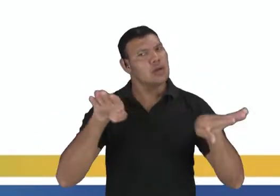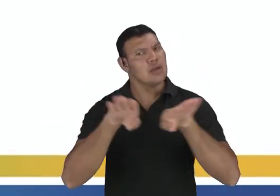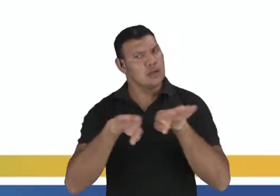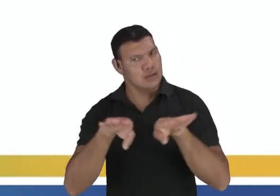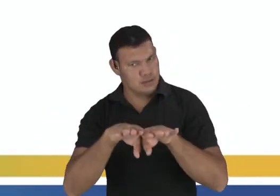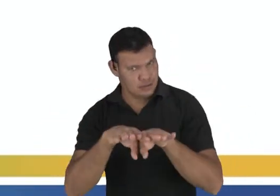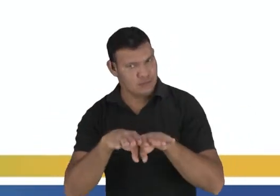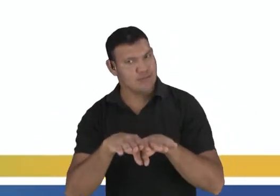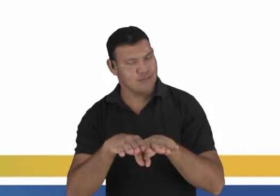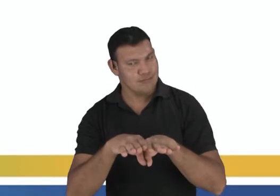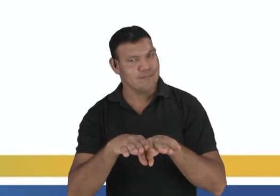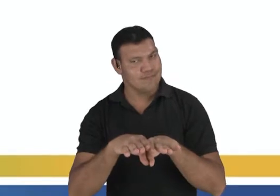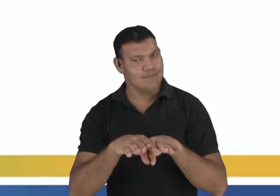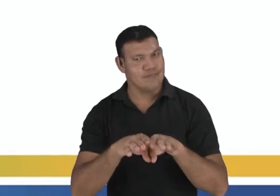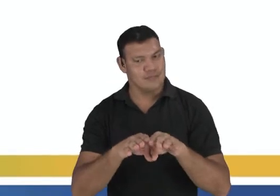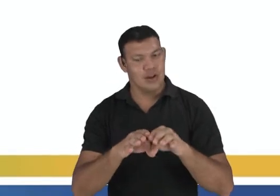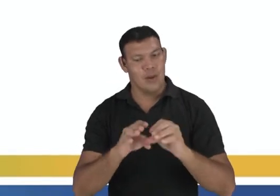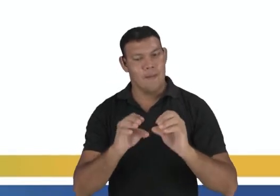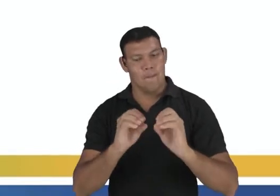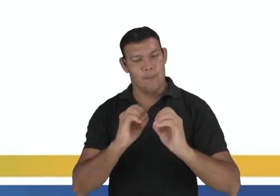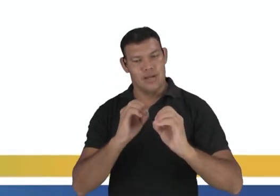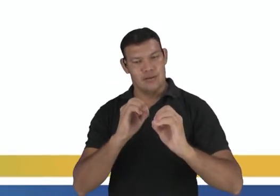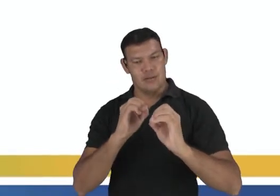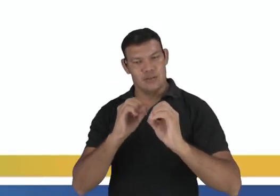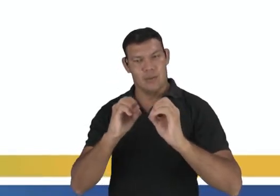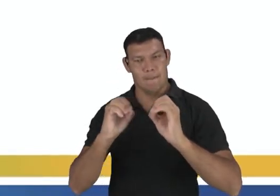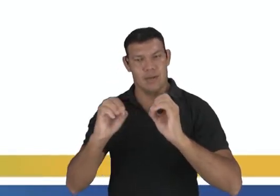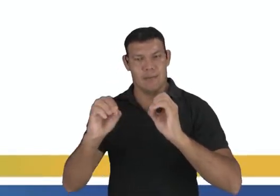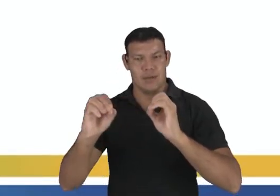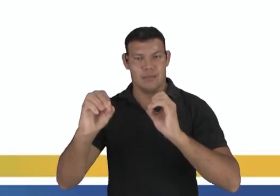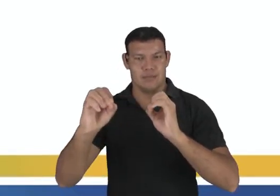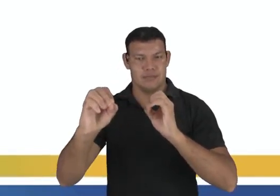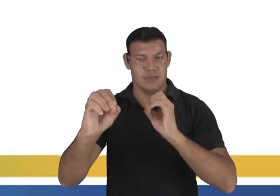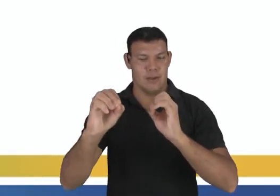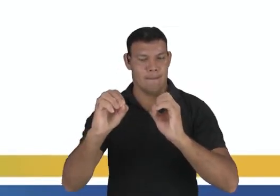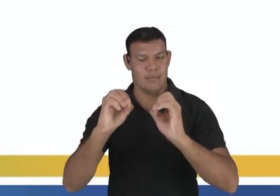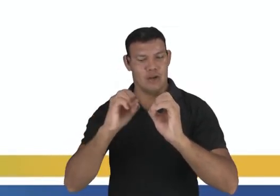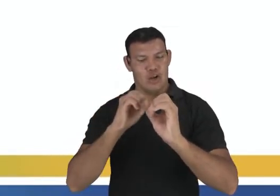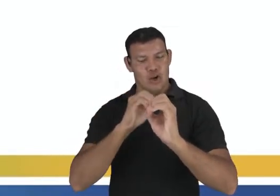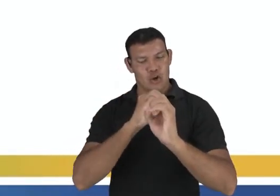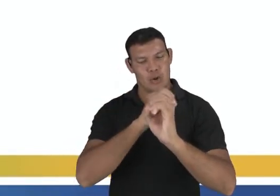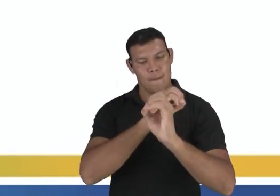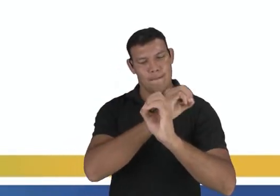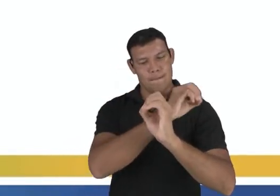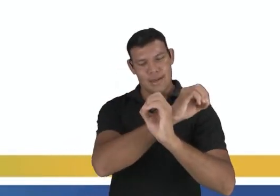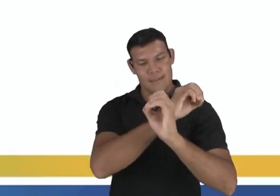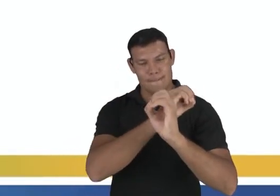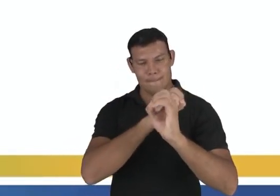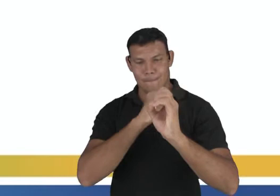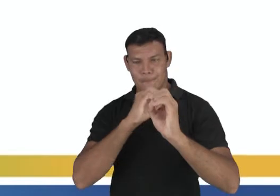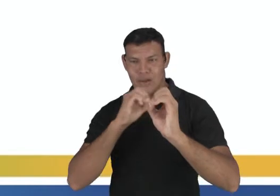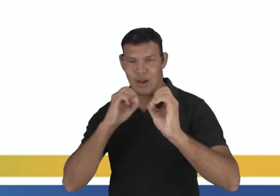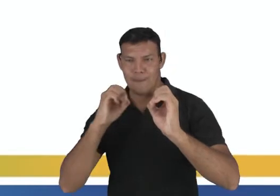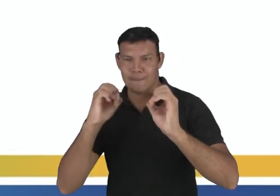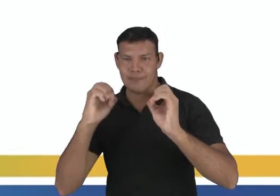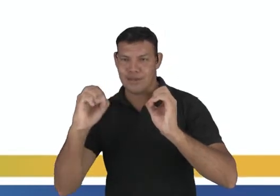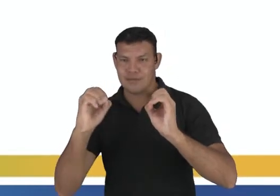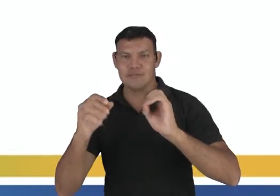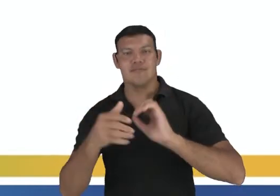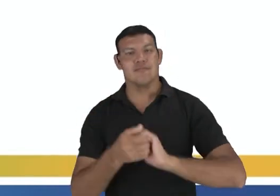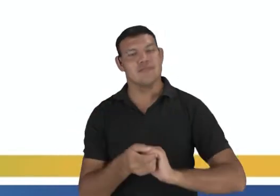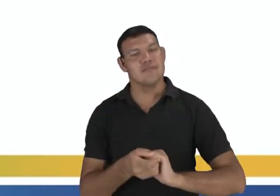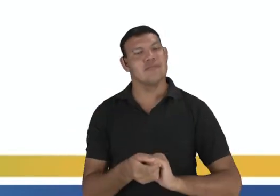um movimento entre eles mesmos, ou seja, eles iam para o leste a maior parte do tempo, mas em algum tempo eles voltavam no oeste e